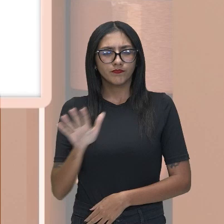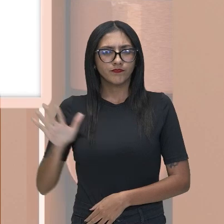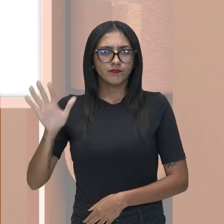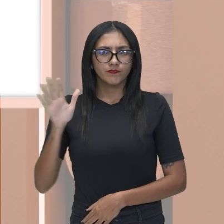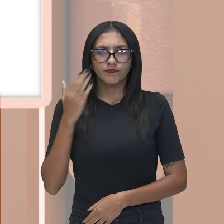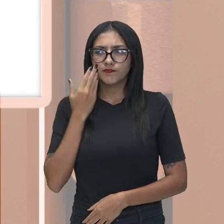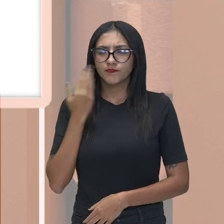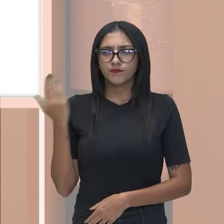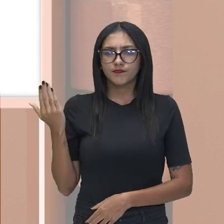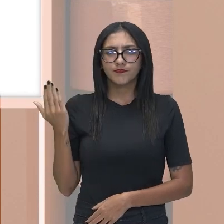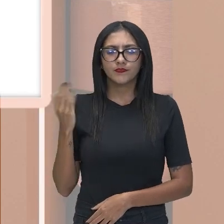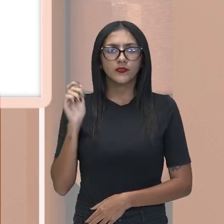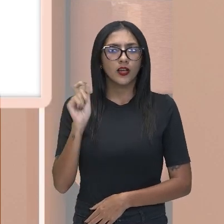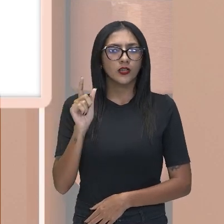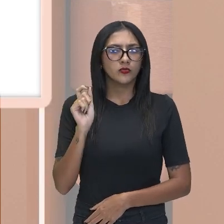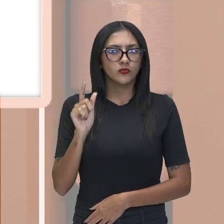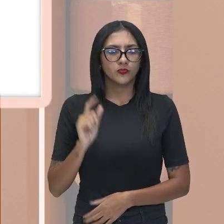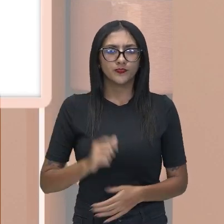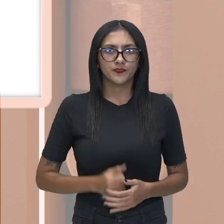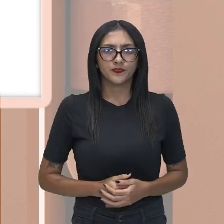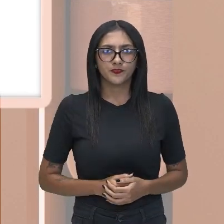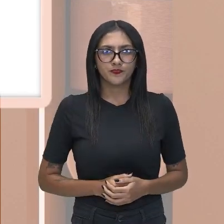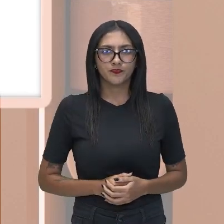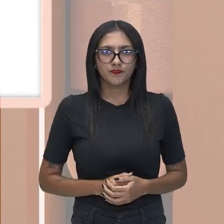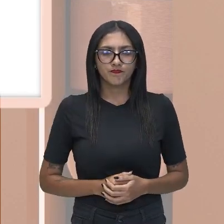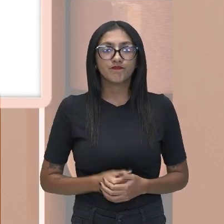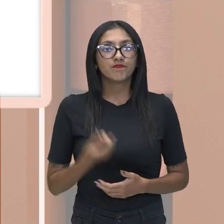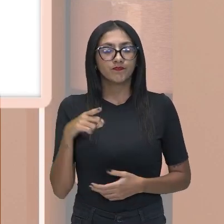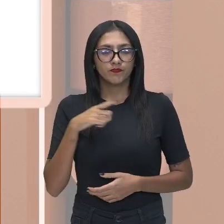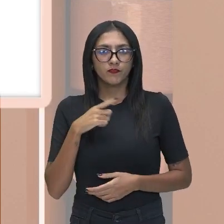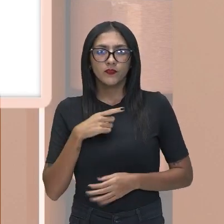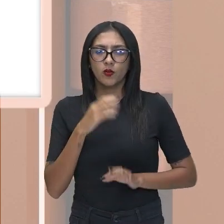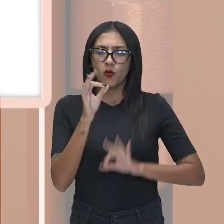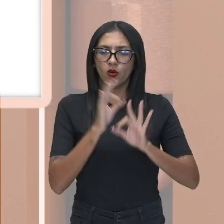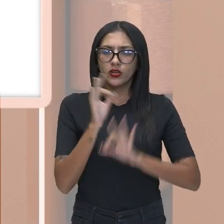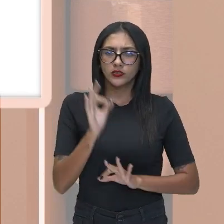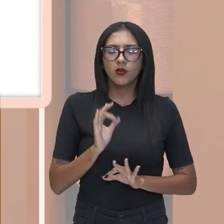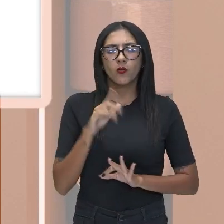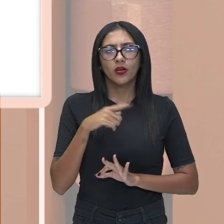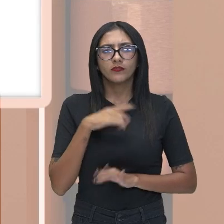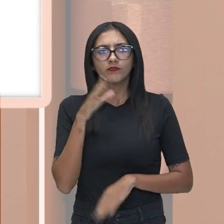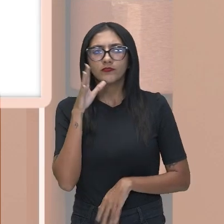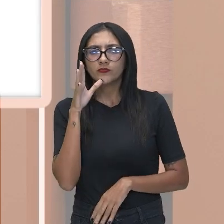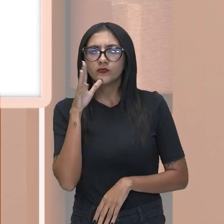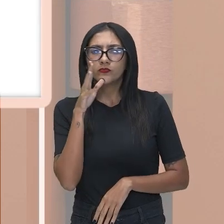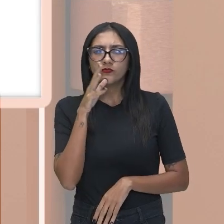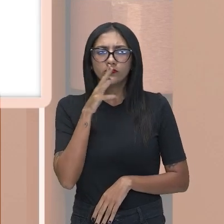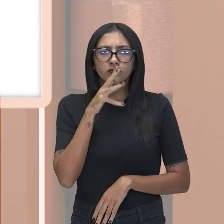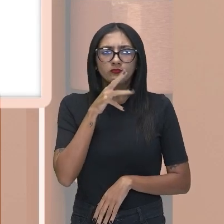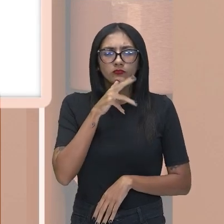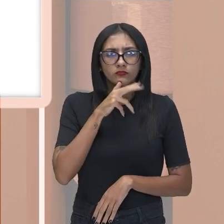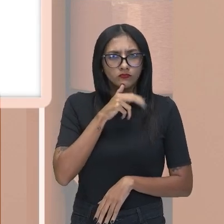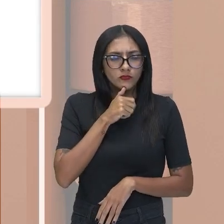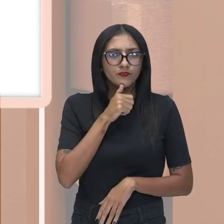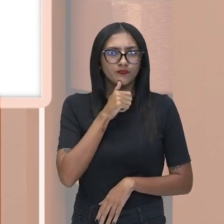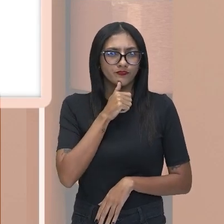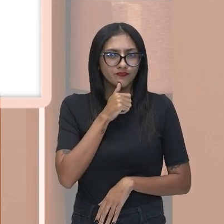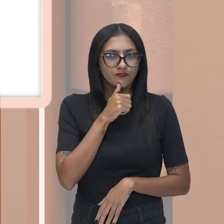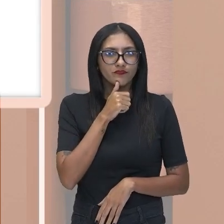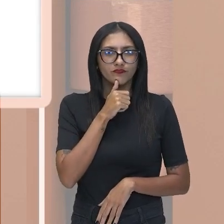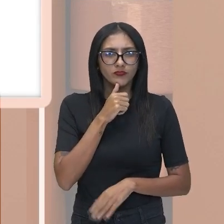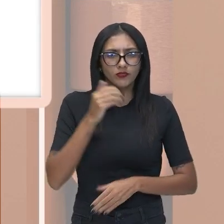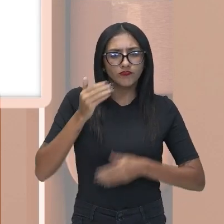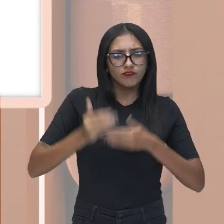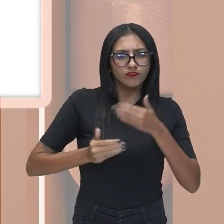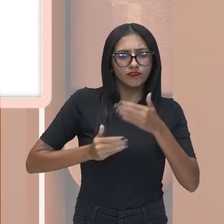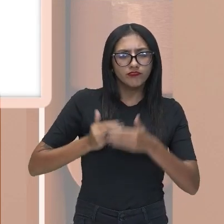Na região nordeste, nós temos a urbanização, ela avançou de forma bastante lenta, com uma